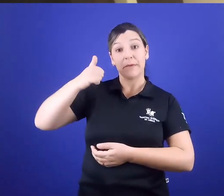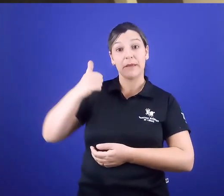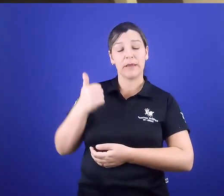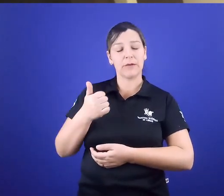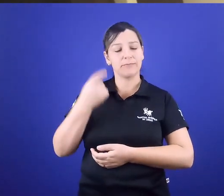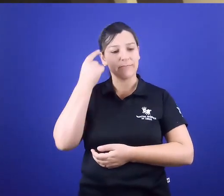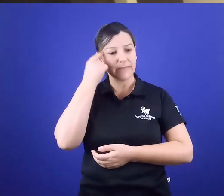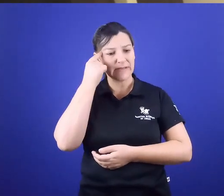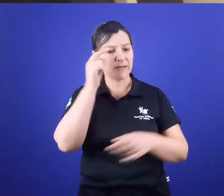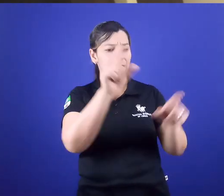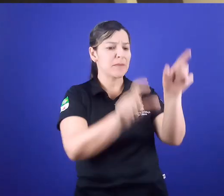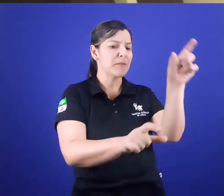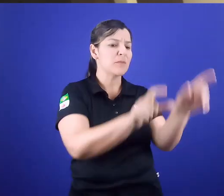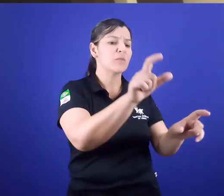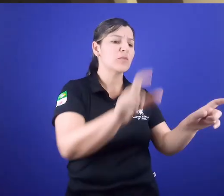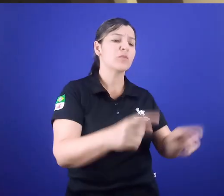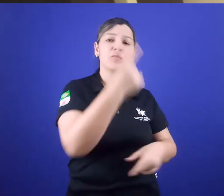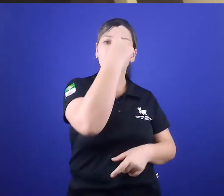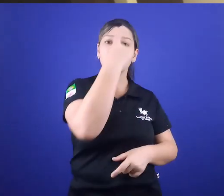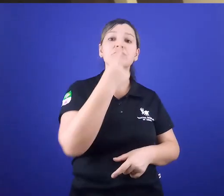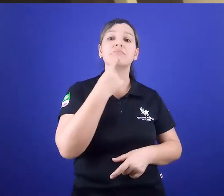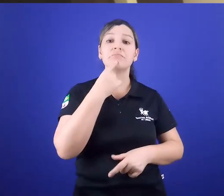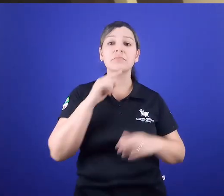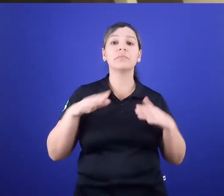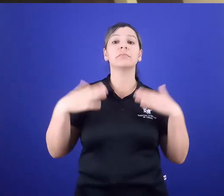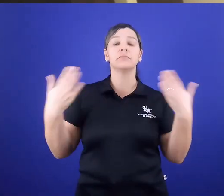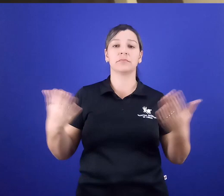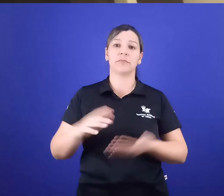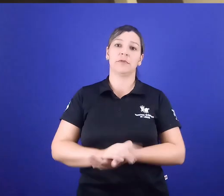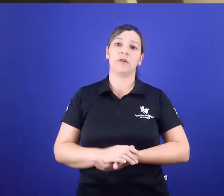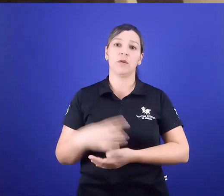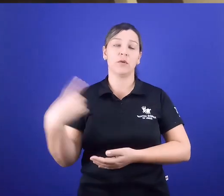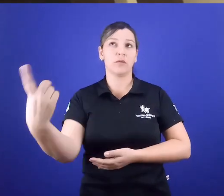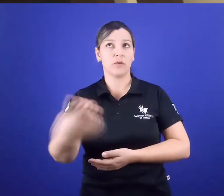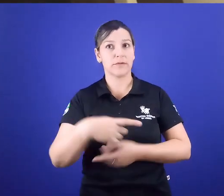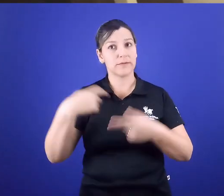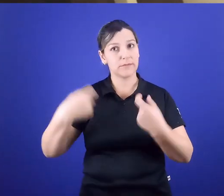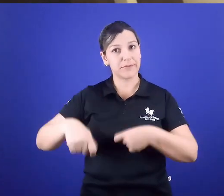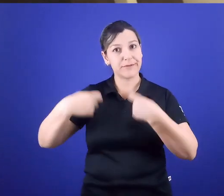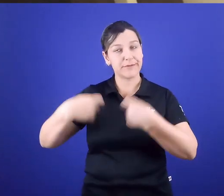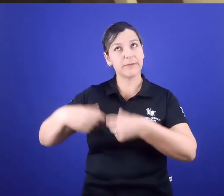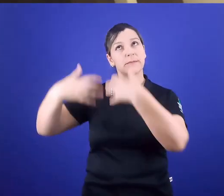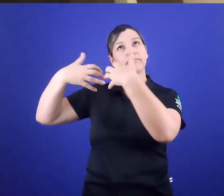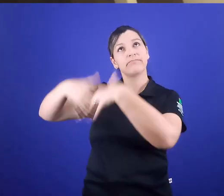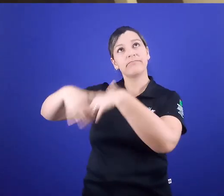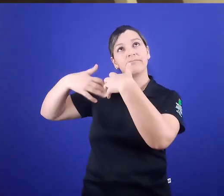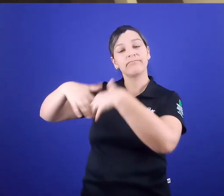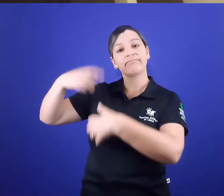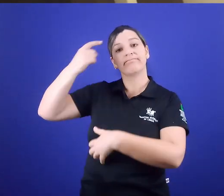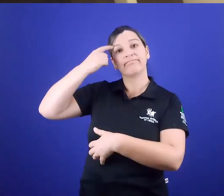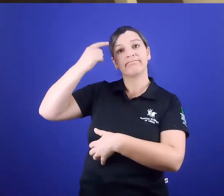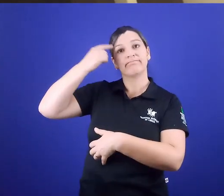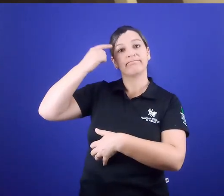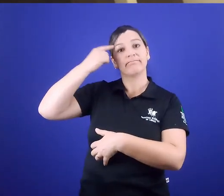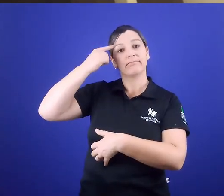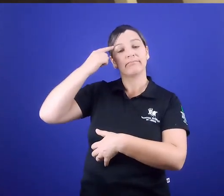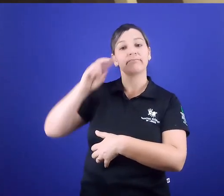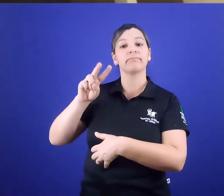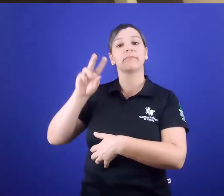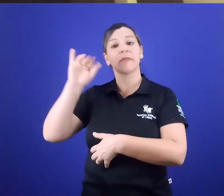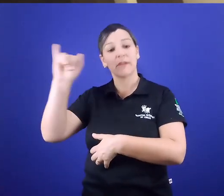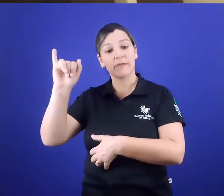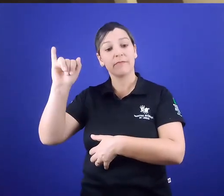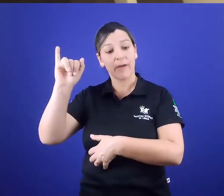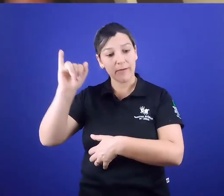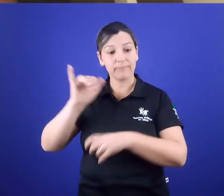o perfil desses convidados? E aí, gente, existem questões que a gente precisa analisar e que vão interferir nessa